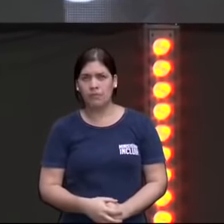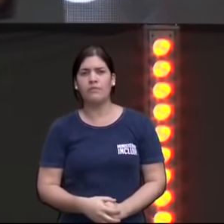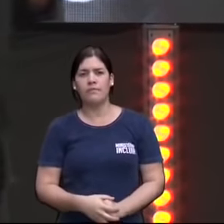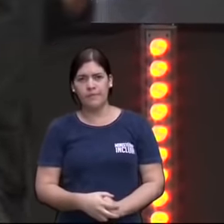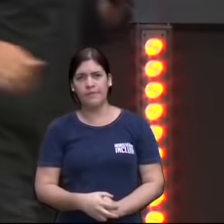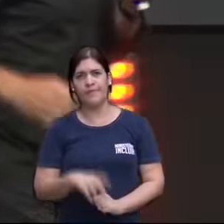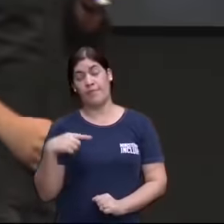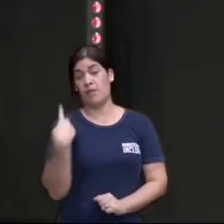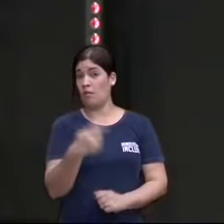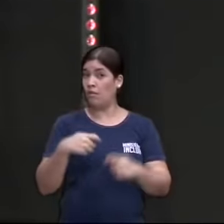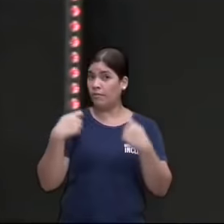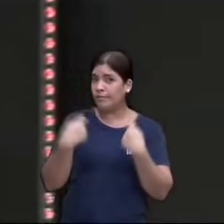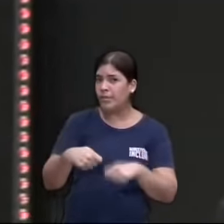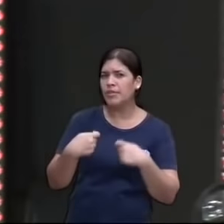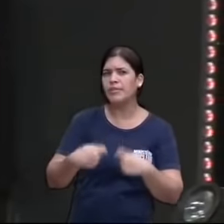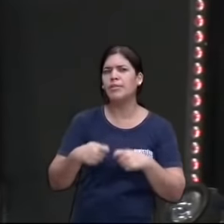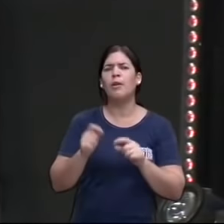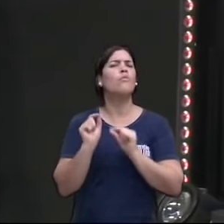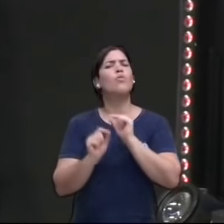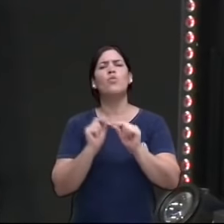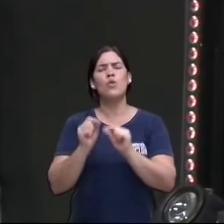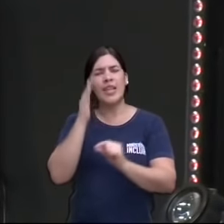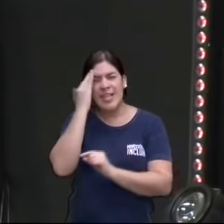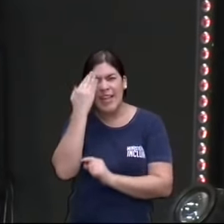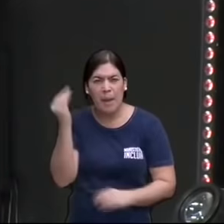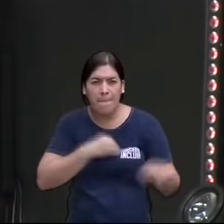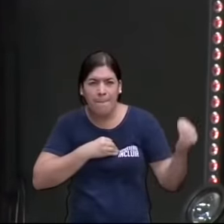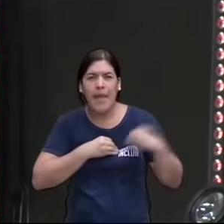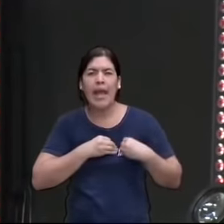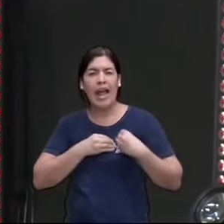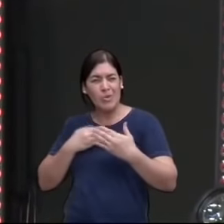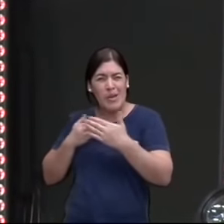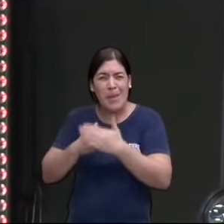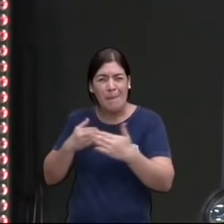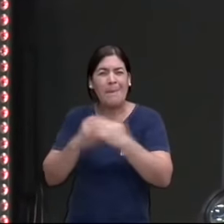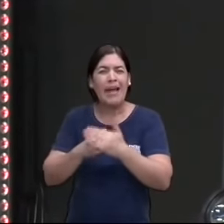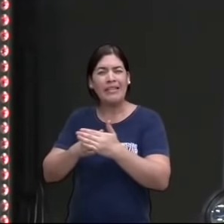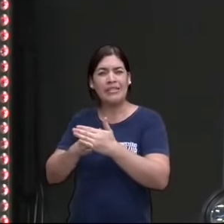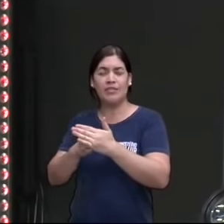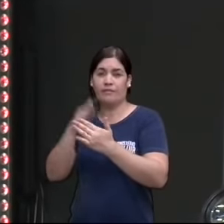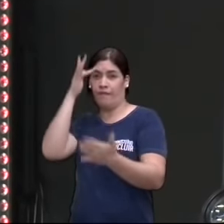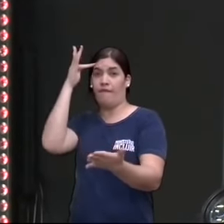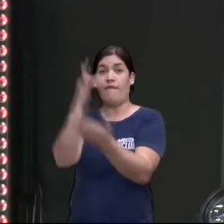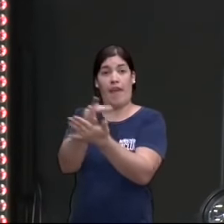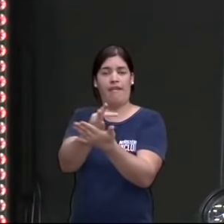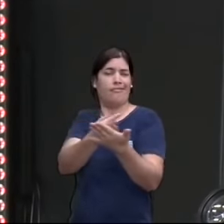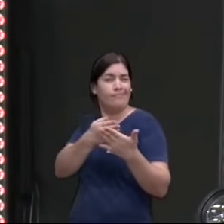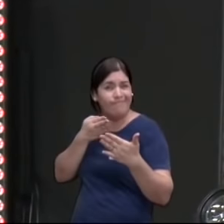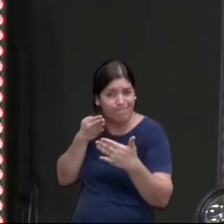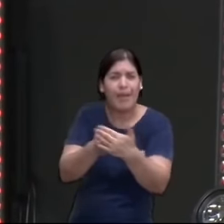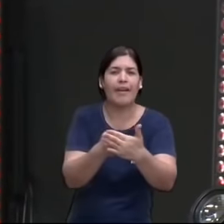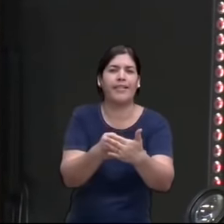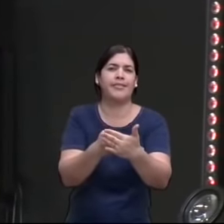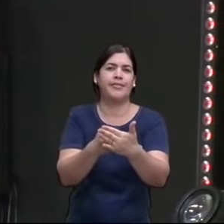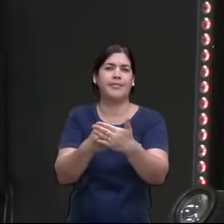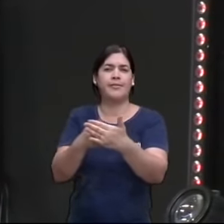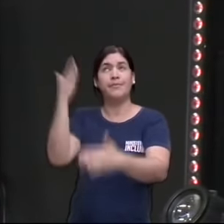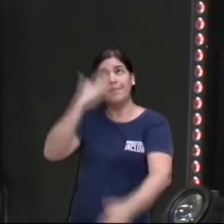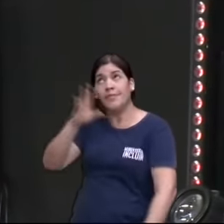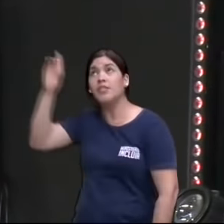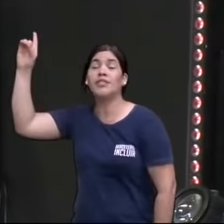Nós precisamos saber que o pecado impede o romper da fé em nós, impede a presença de Deus